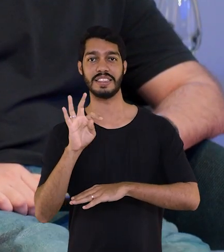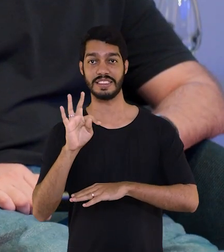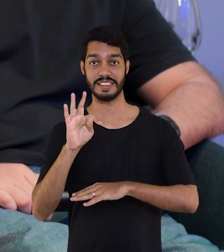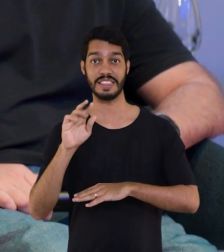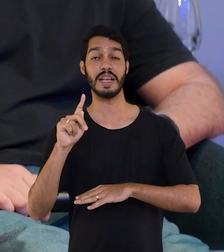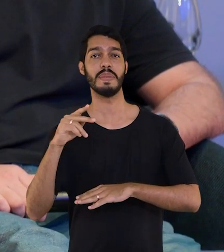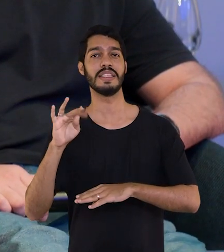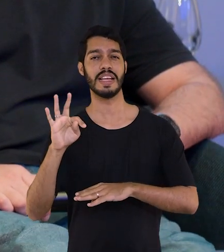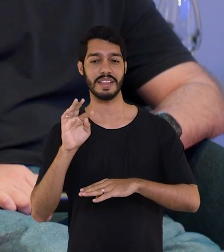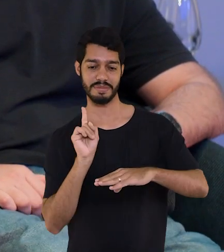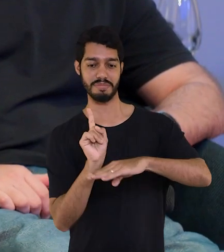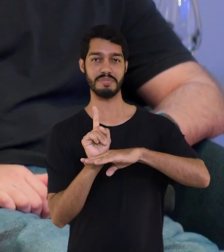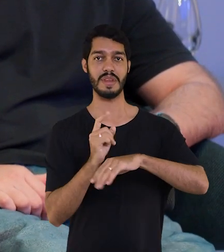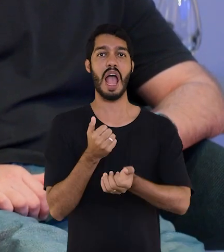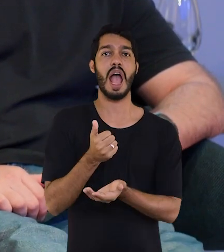mão.